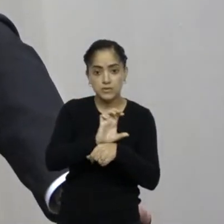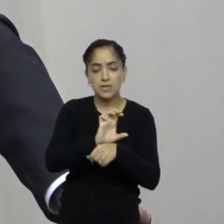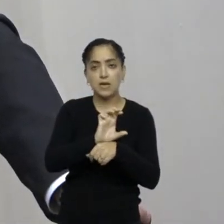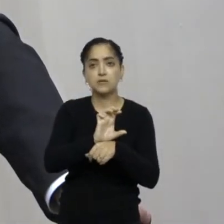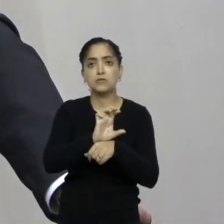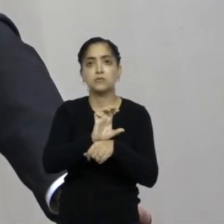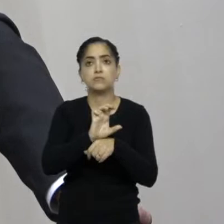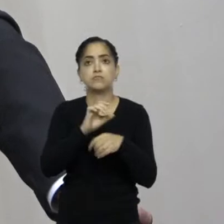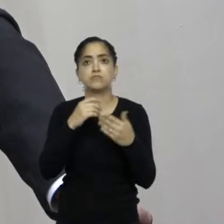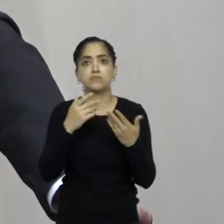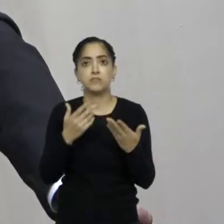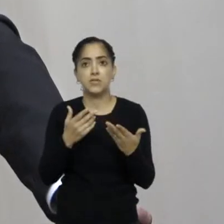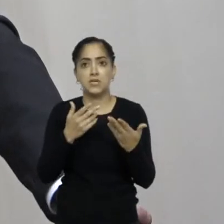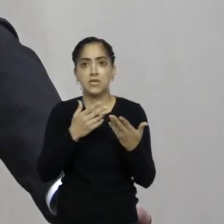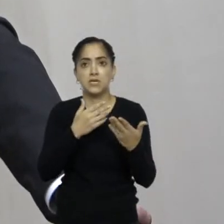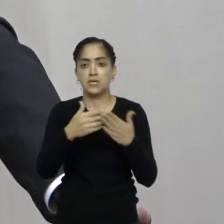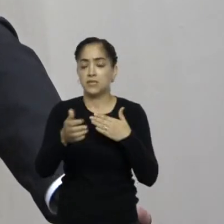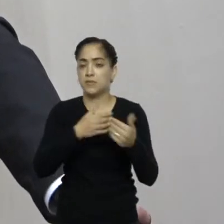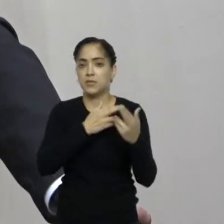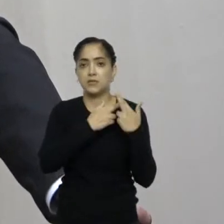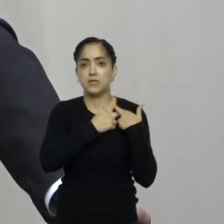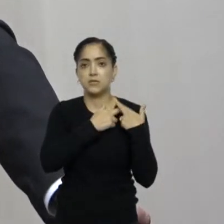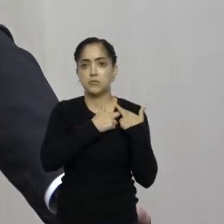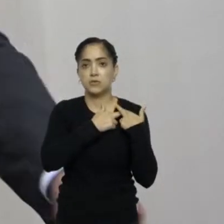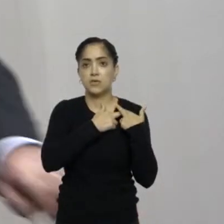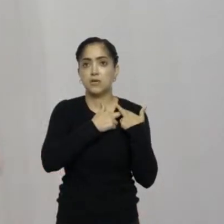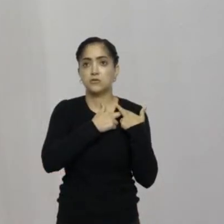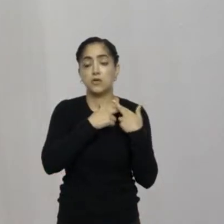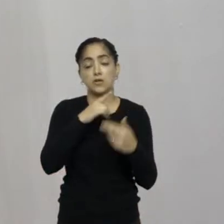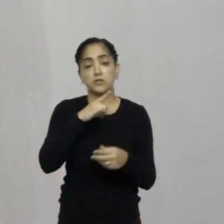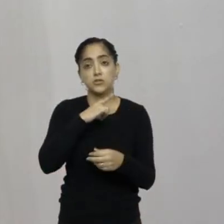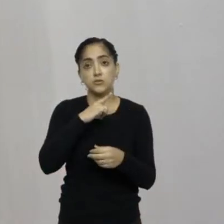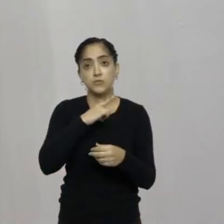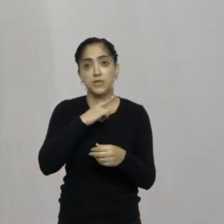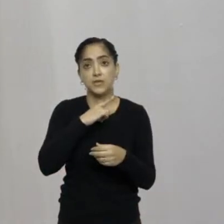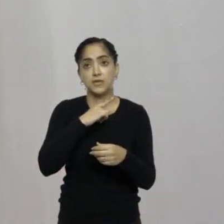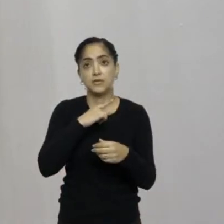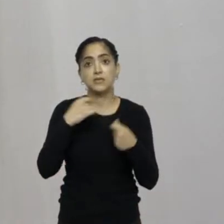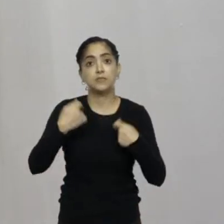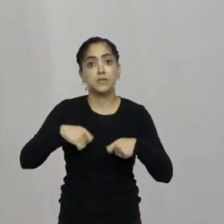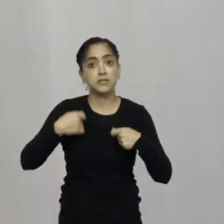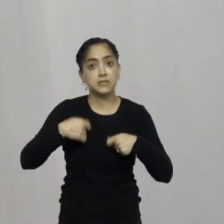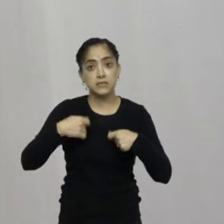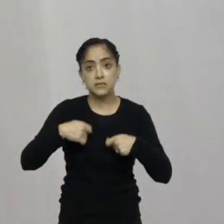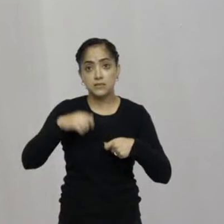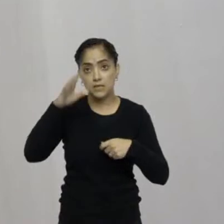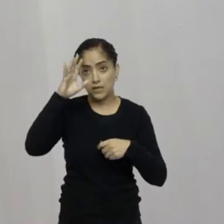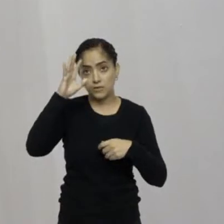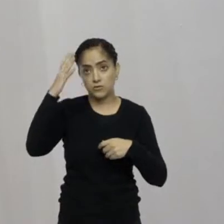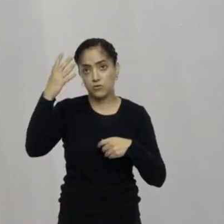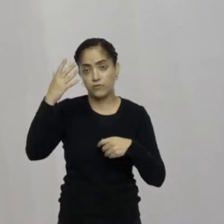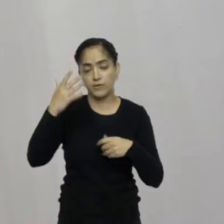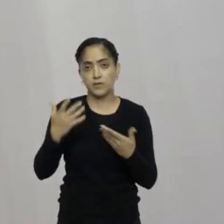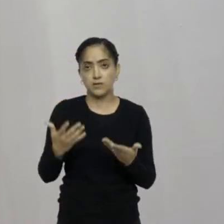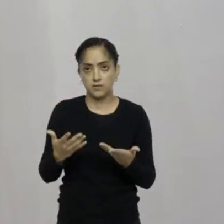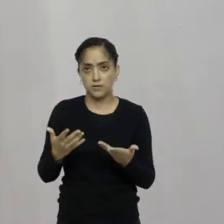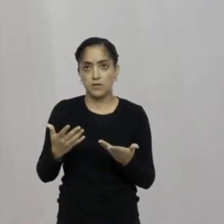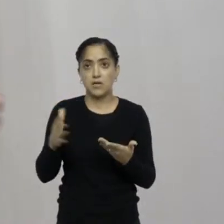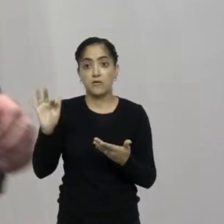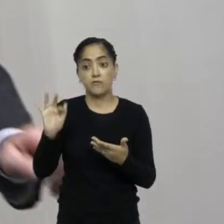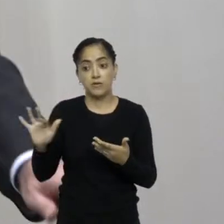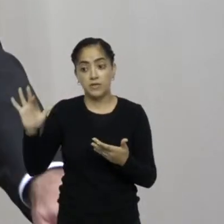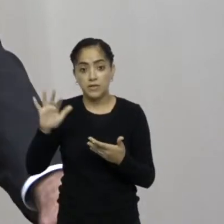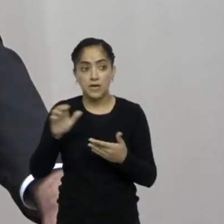legal. Exercemos uma função e temos que tratar de rodovias federais, de